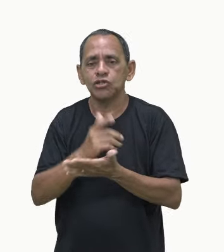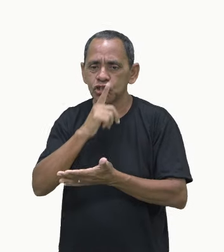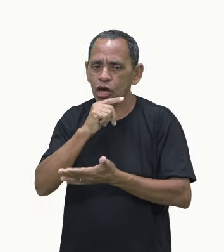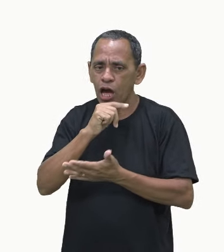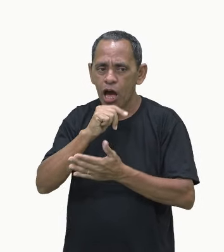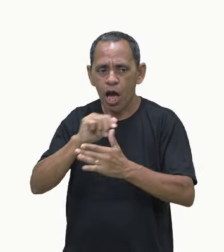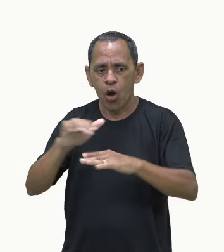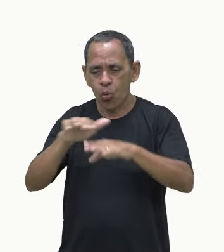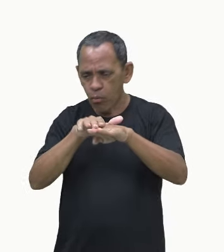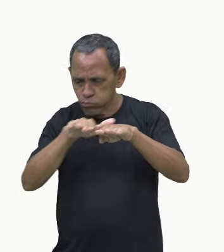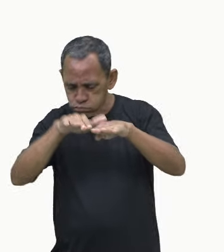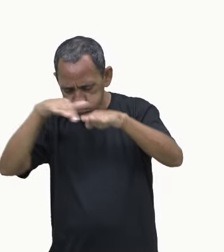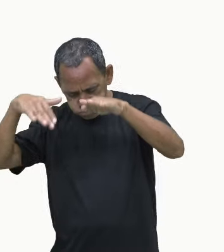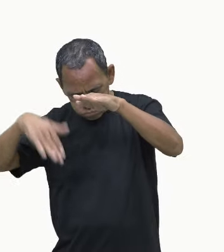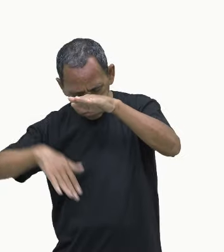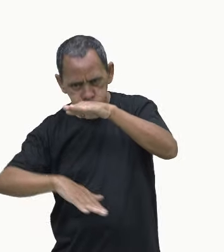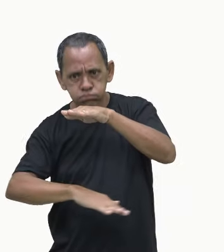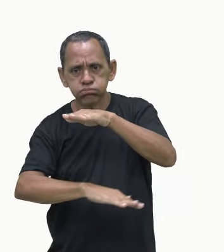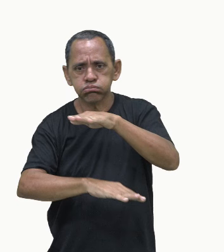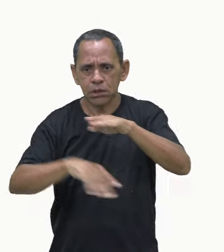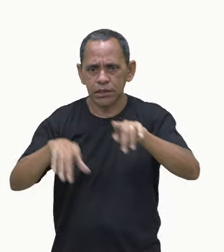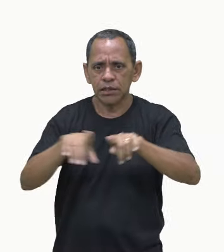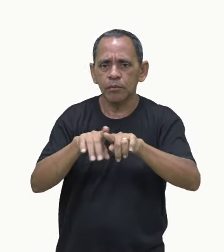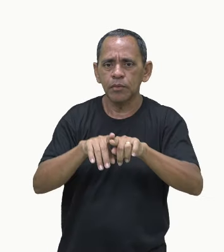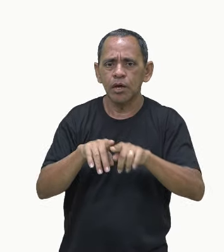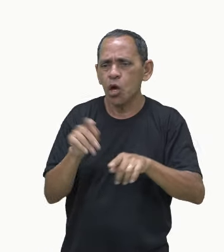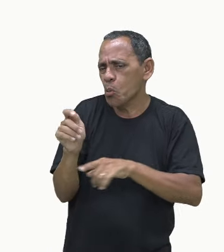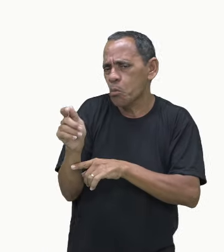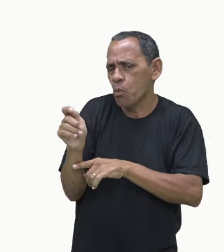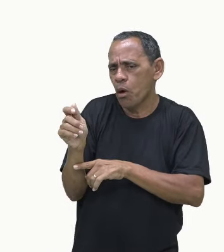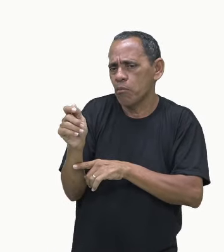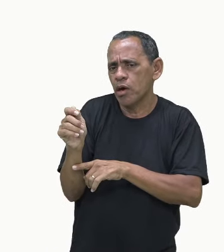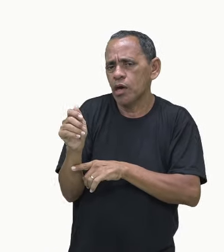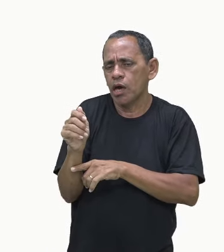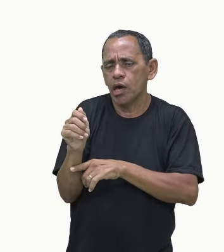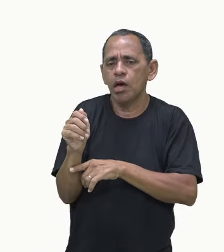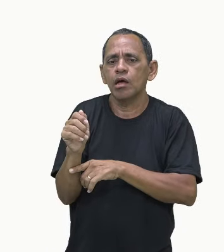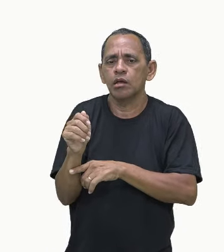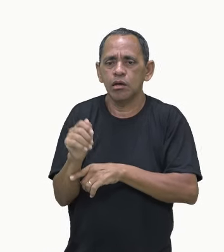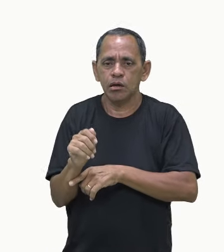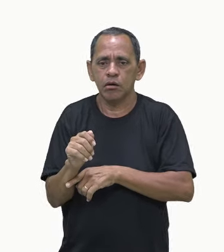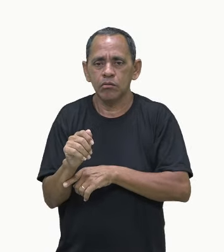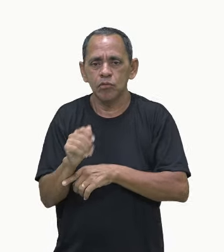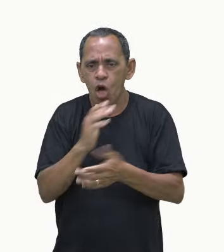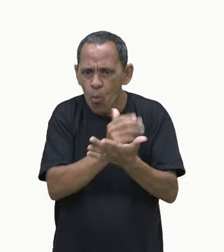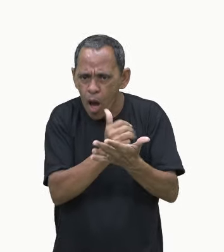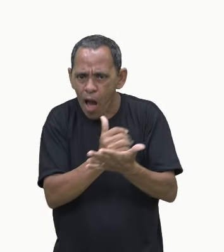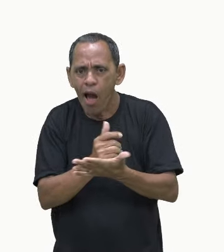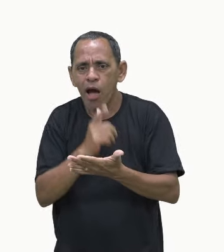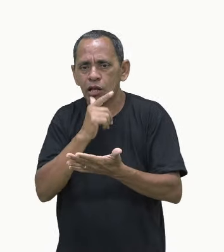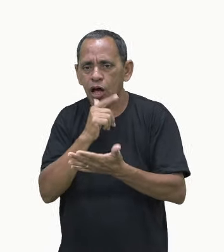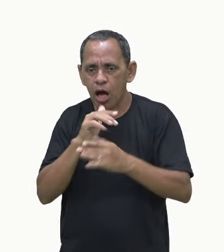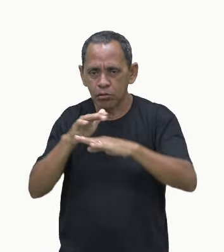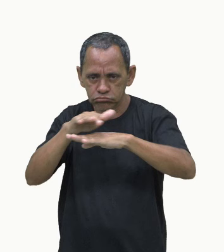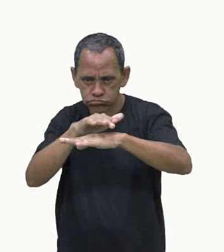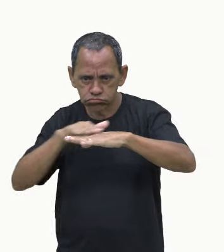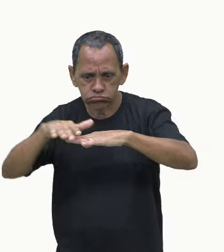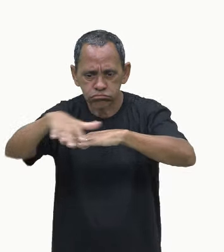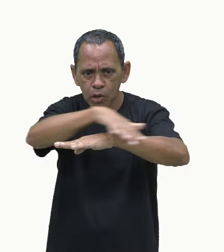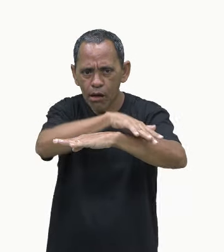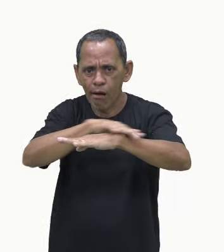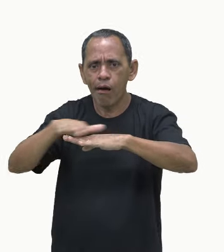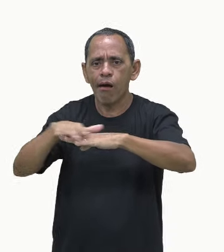e apenas uma pequena parte em águas superficiais. Vocês estão vendo aí o quanto